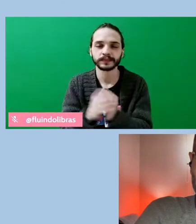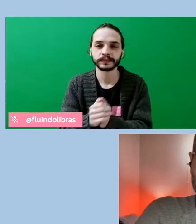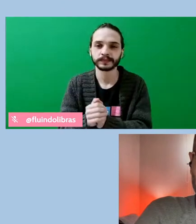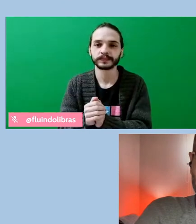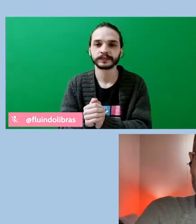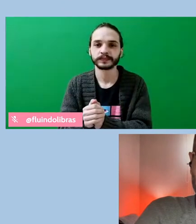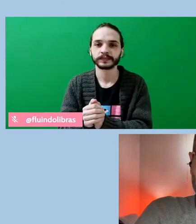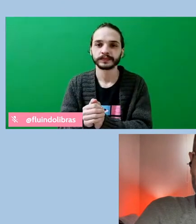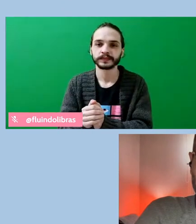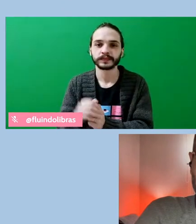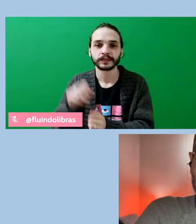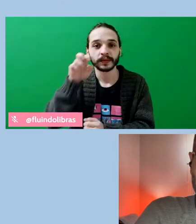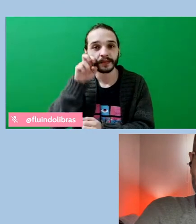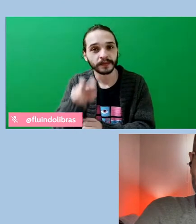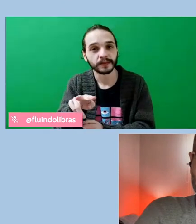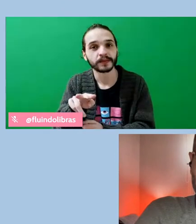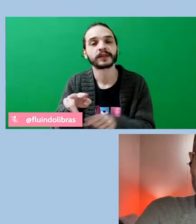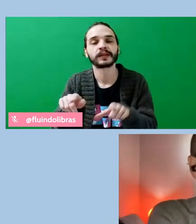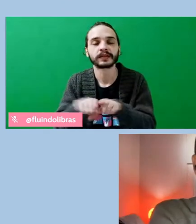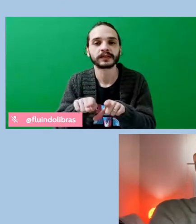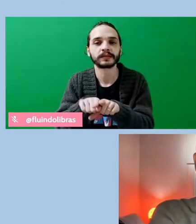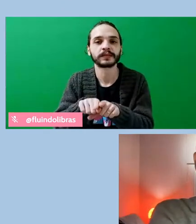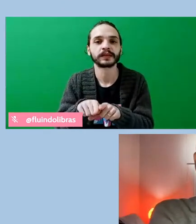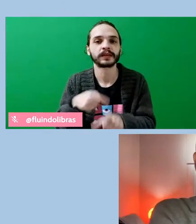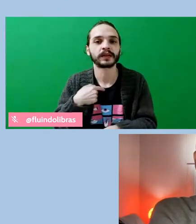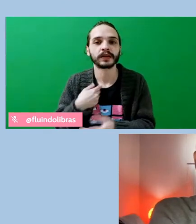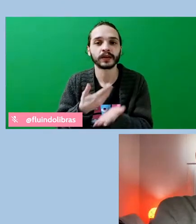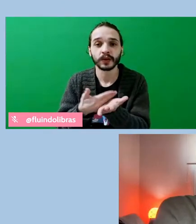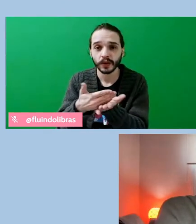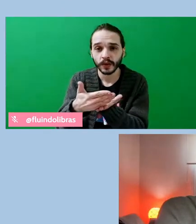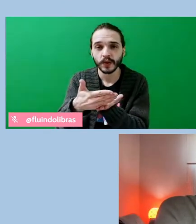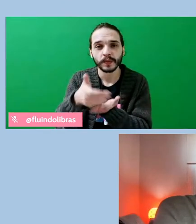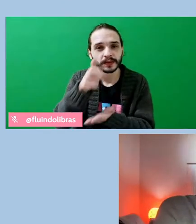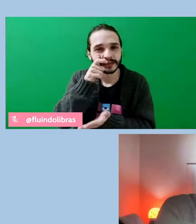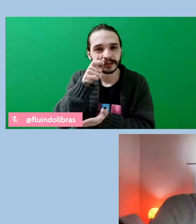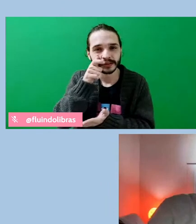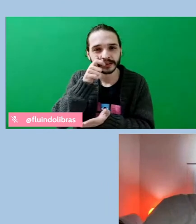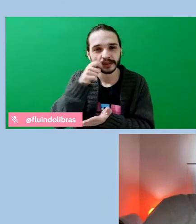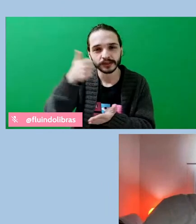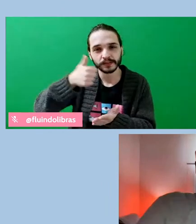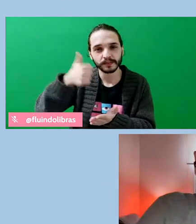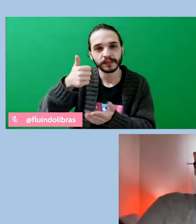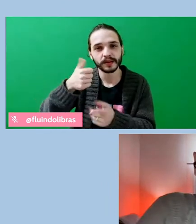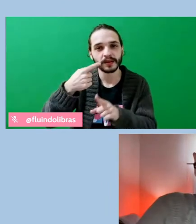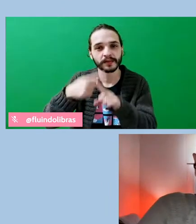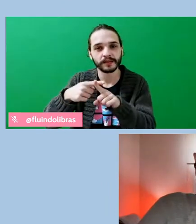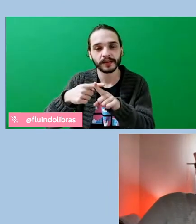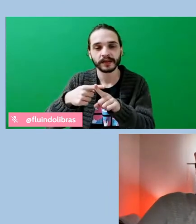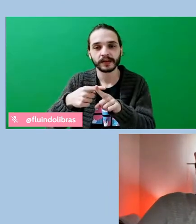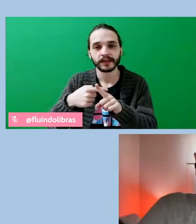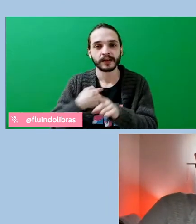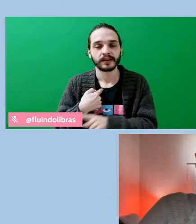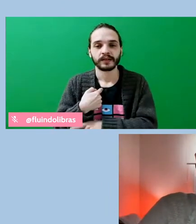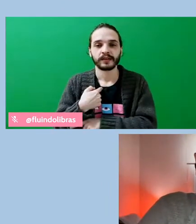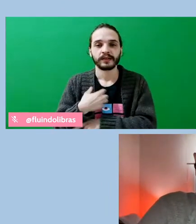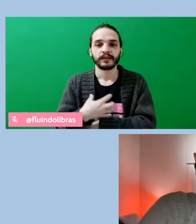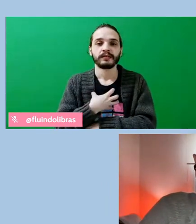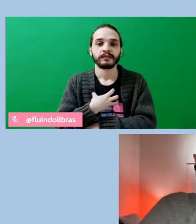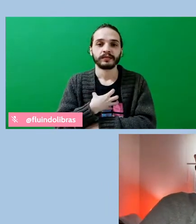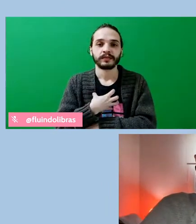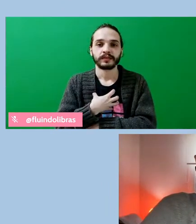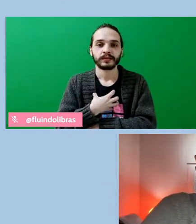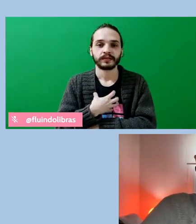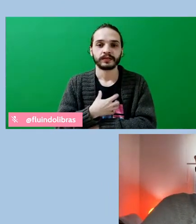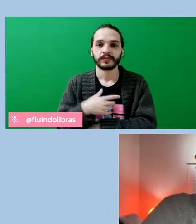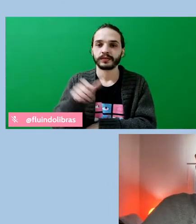Vendo, né, Murilo, também, assim, comecei a assistir a primeira vez e eu vi Bergman, assim, me veio Persona